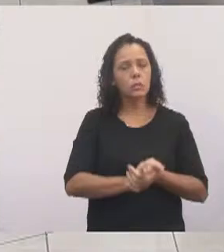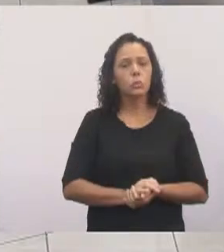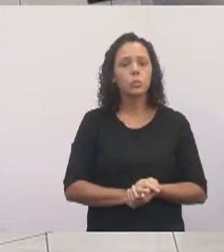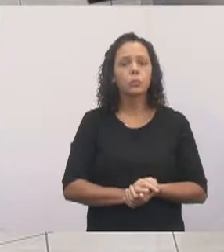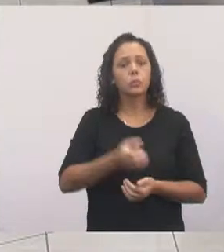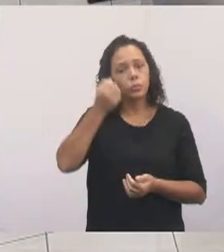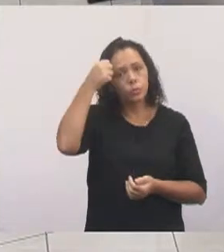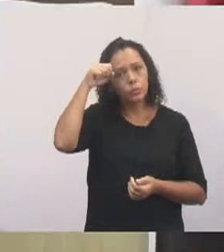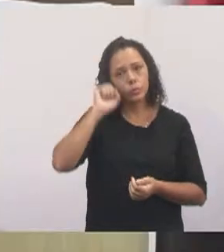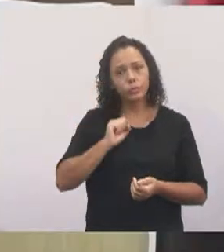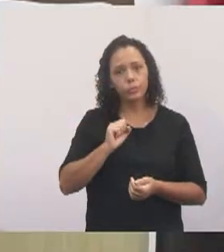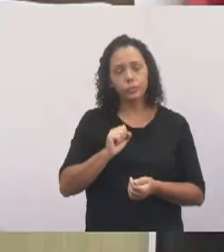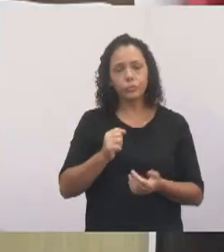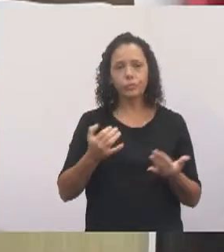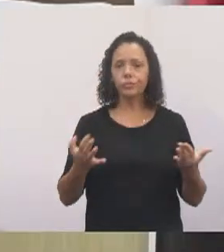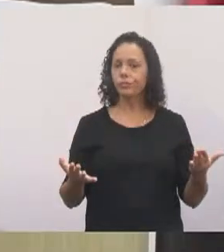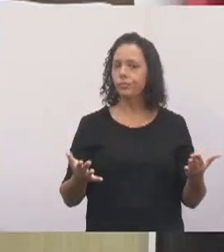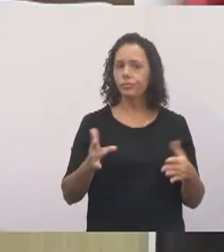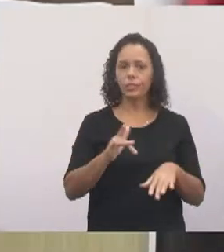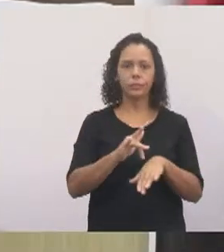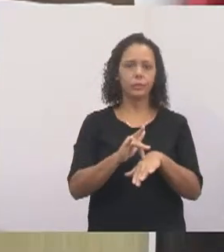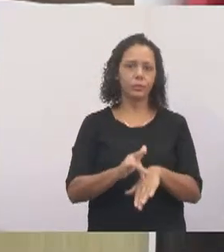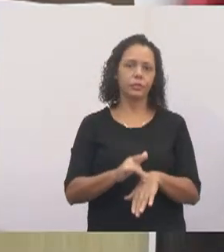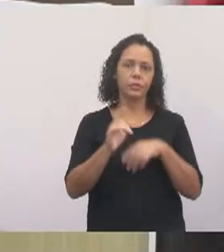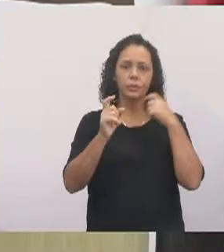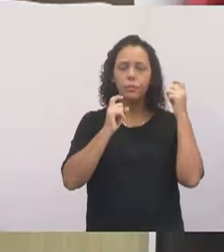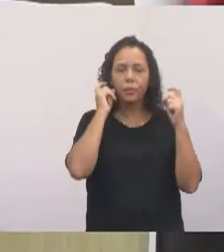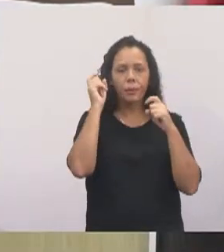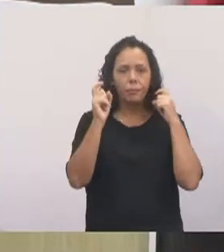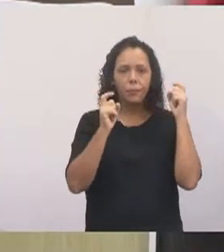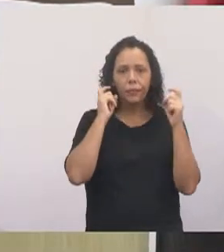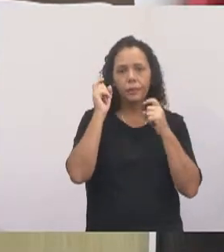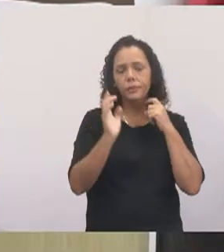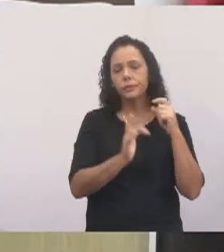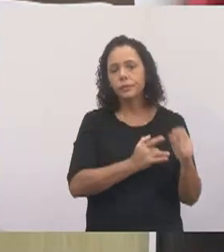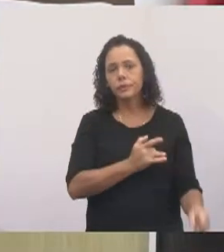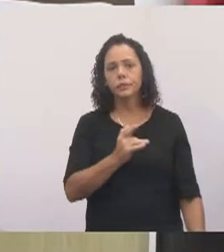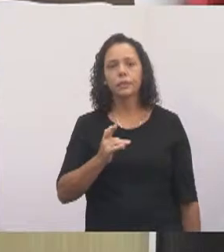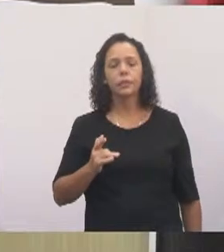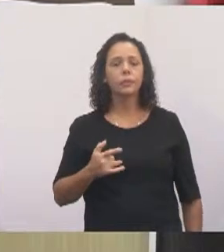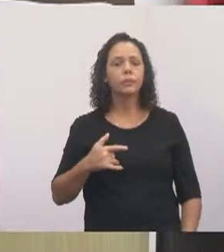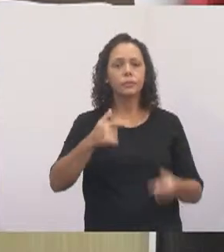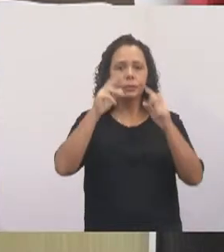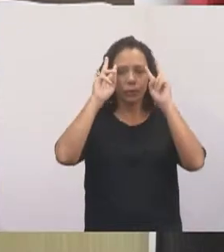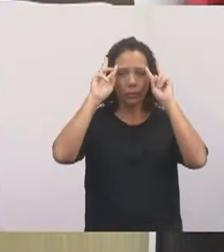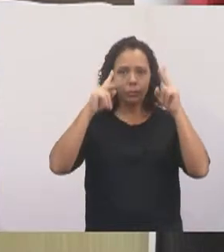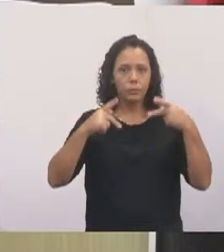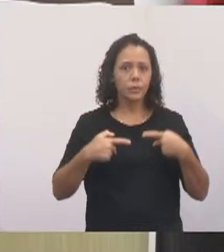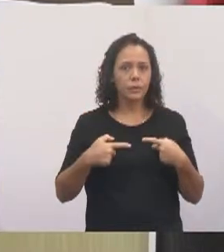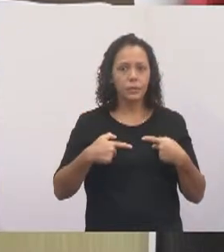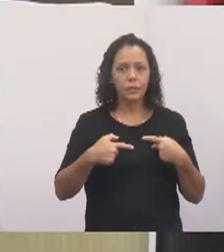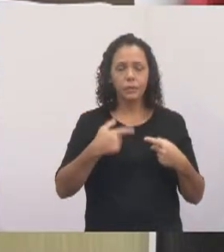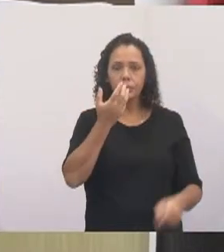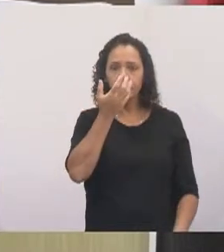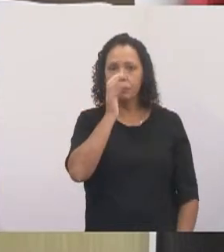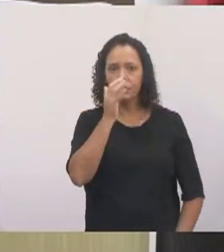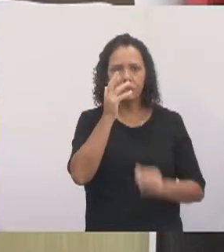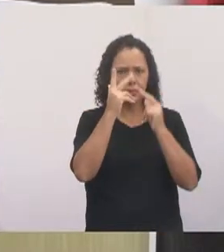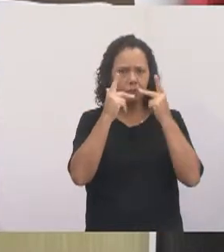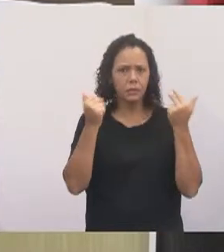Amizade? Impressionante, né? Se preocupando com a saúde somente humana, a saúde dos animais não se preocupam mesmo,